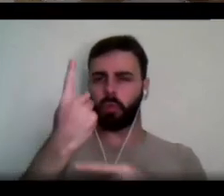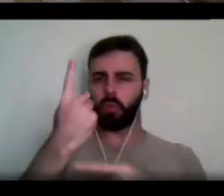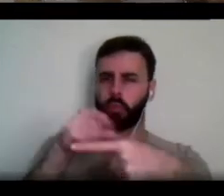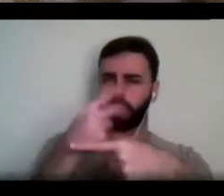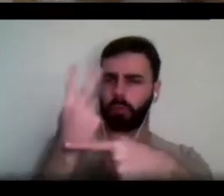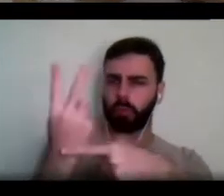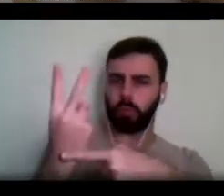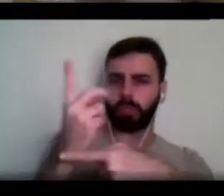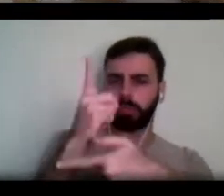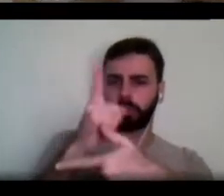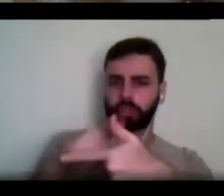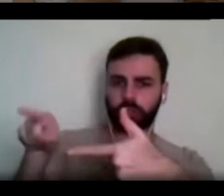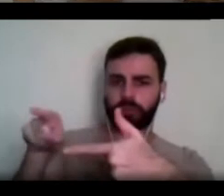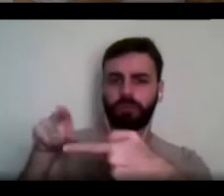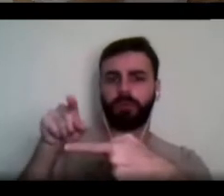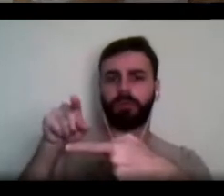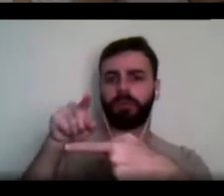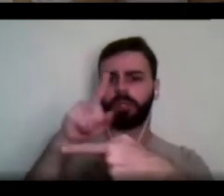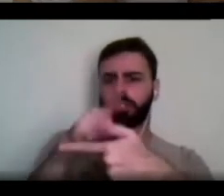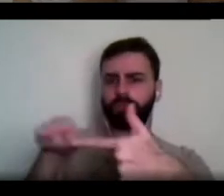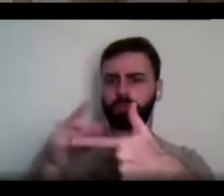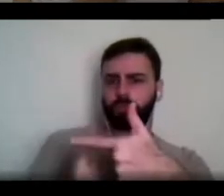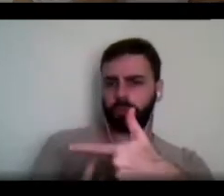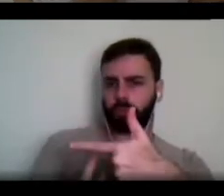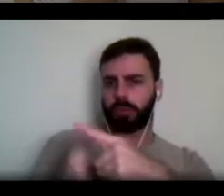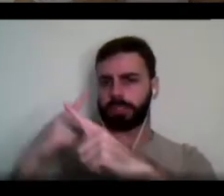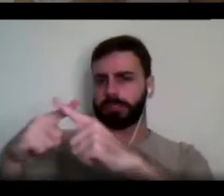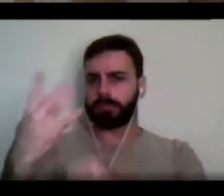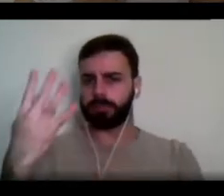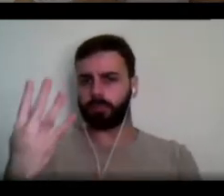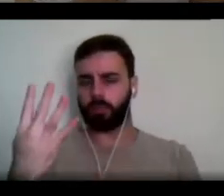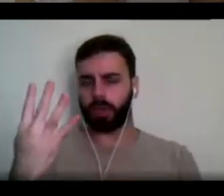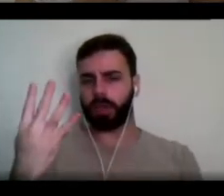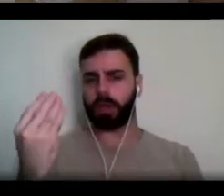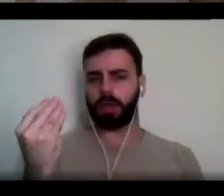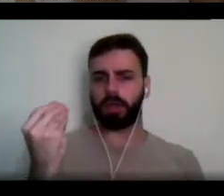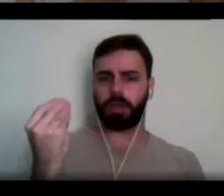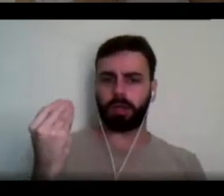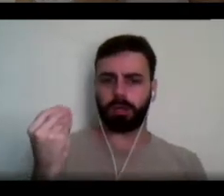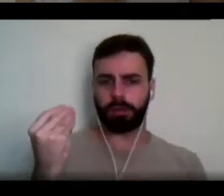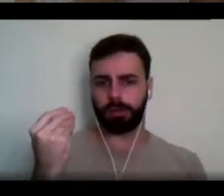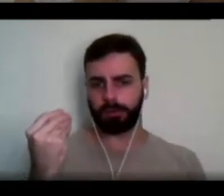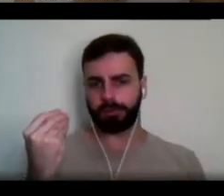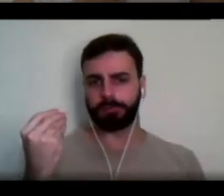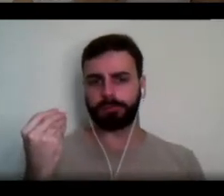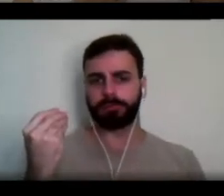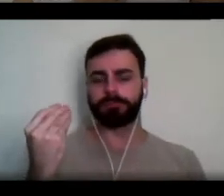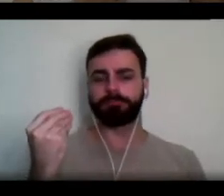1,2 vezes 4 por 2 vai dar